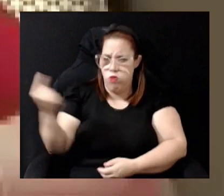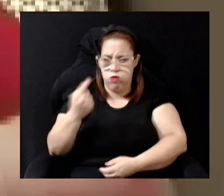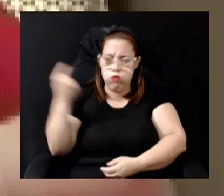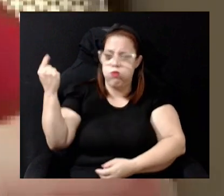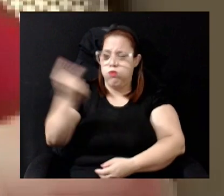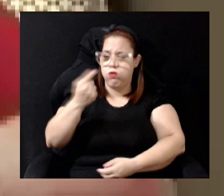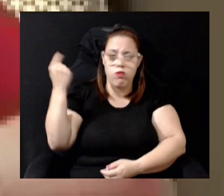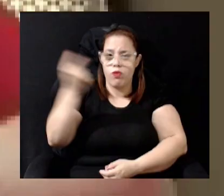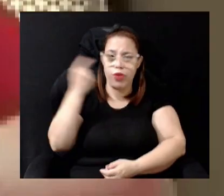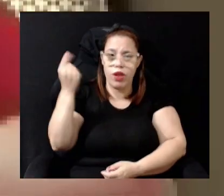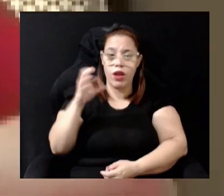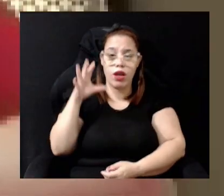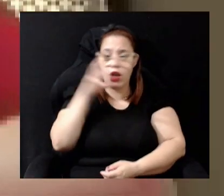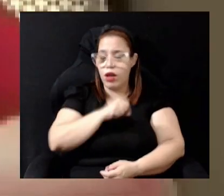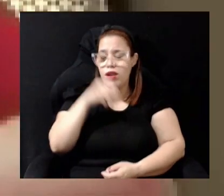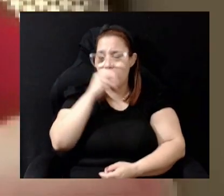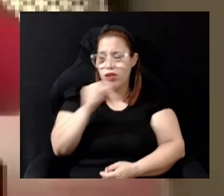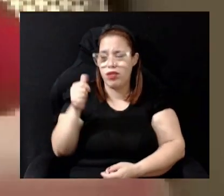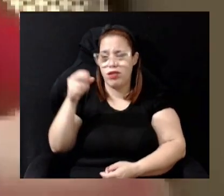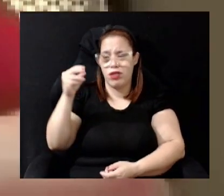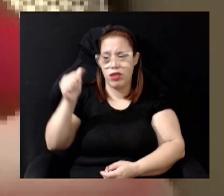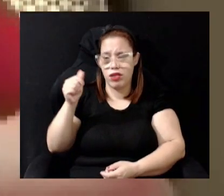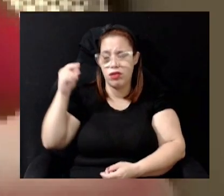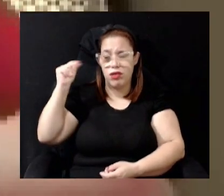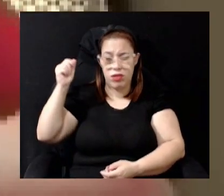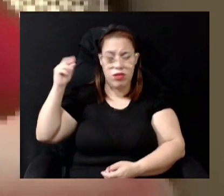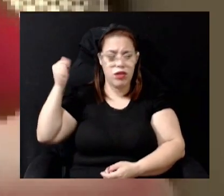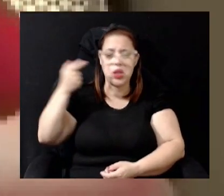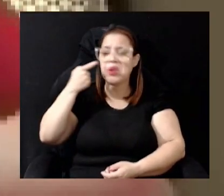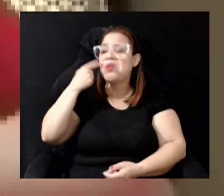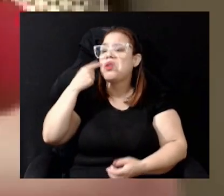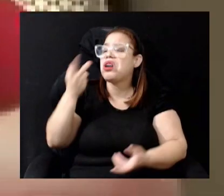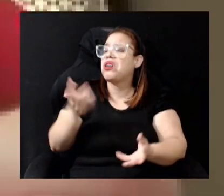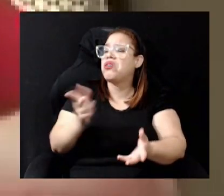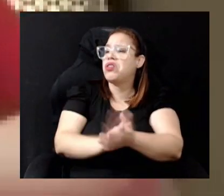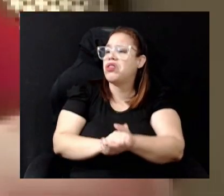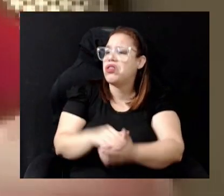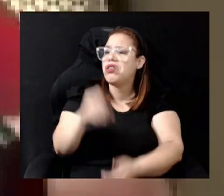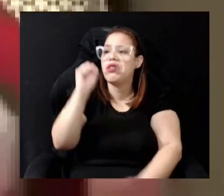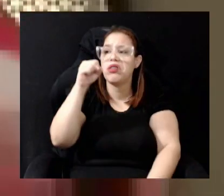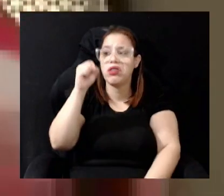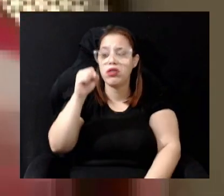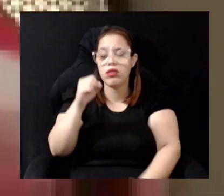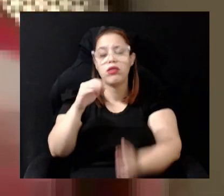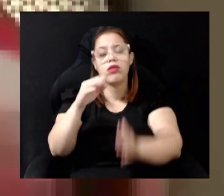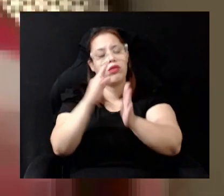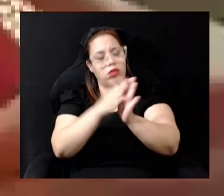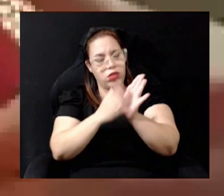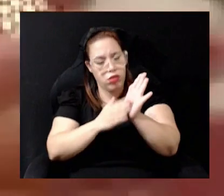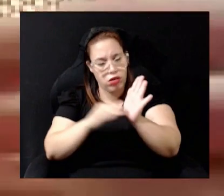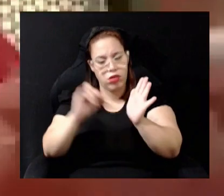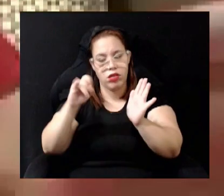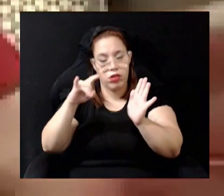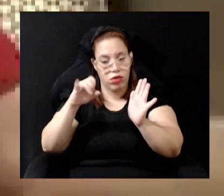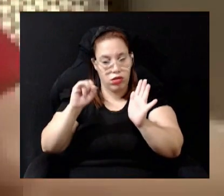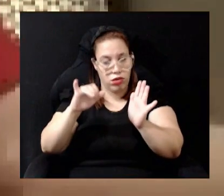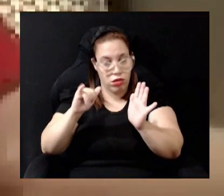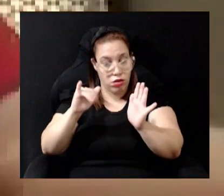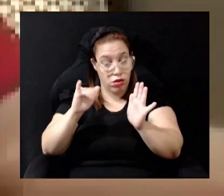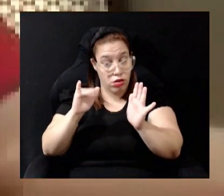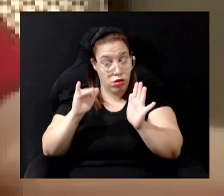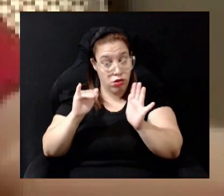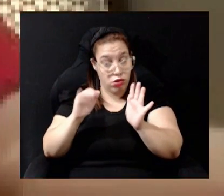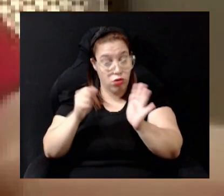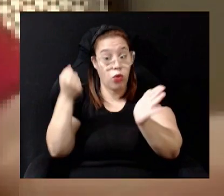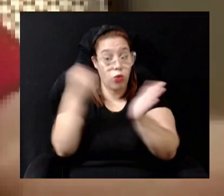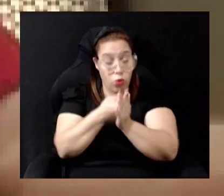do que antigamente era observado isso, né? E sim, há artigos científicos que comprovam o aquecimento, que comprovam as